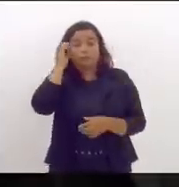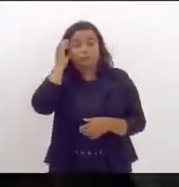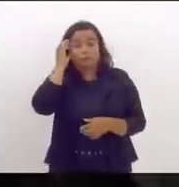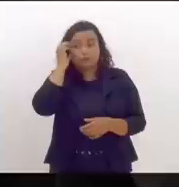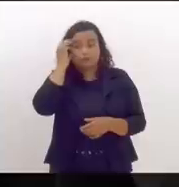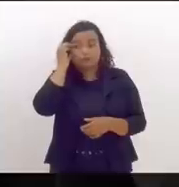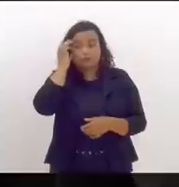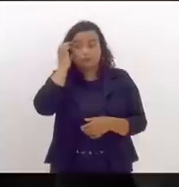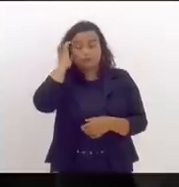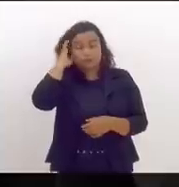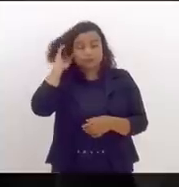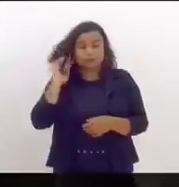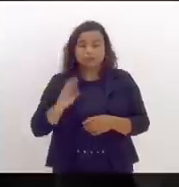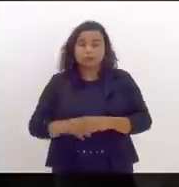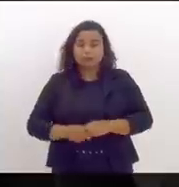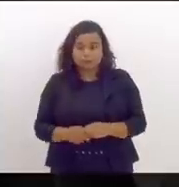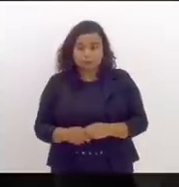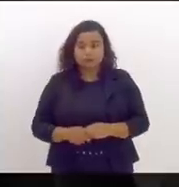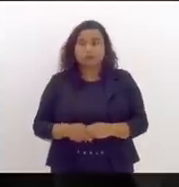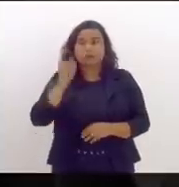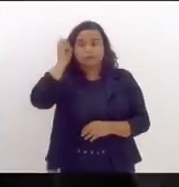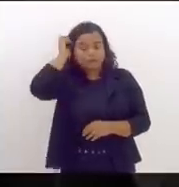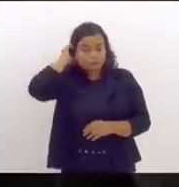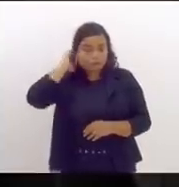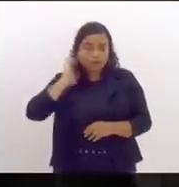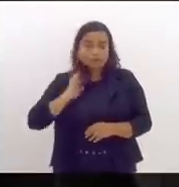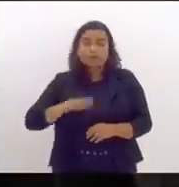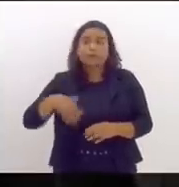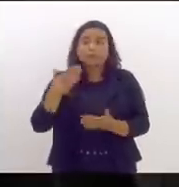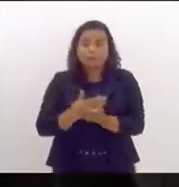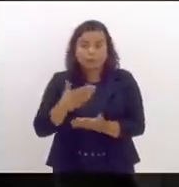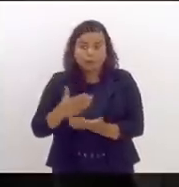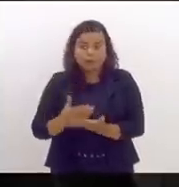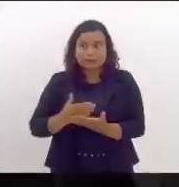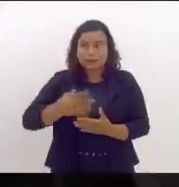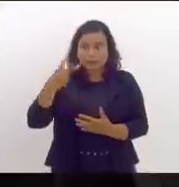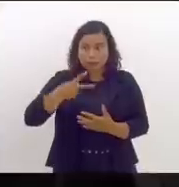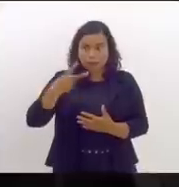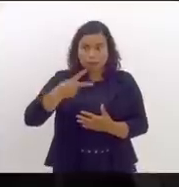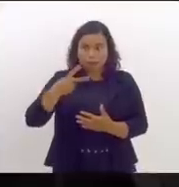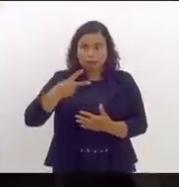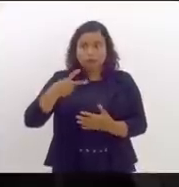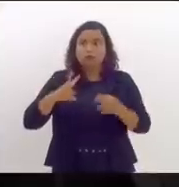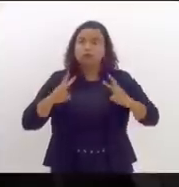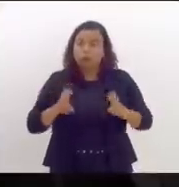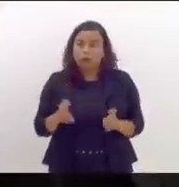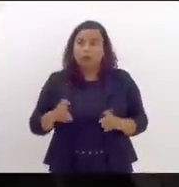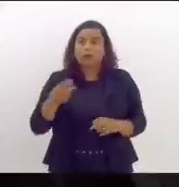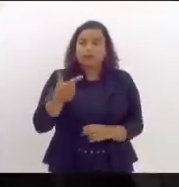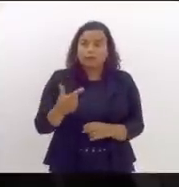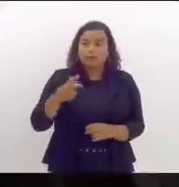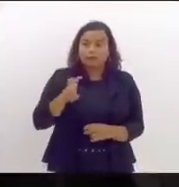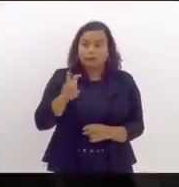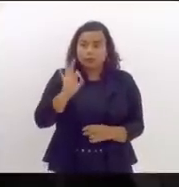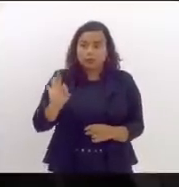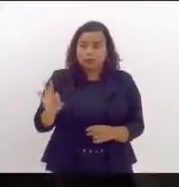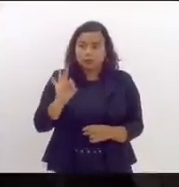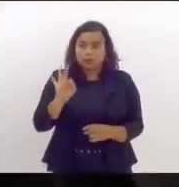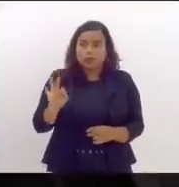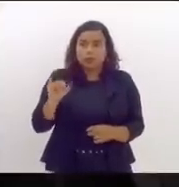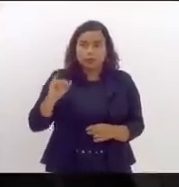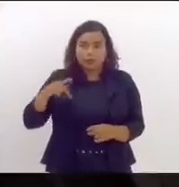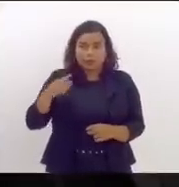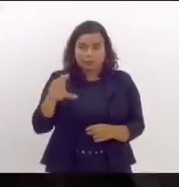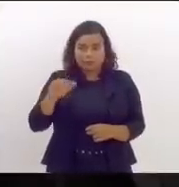da questão a segunda parcela referente a 25% do